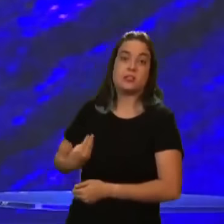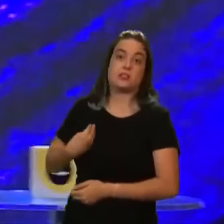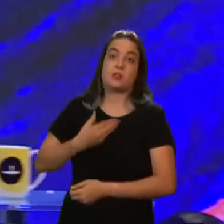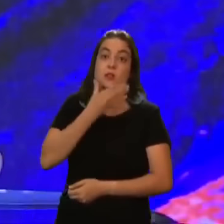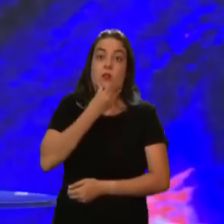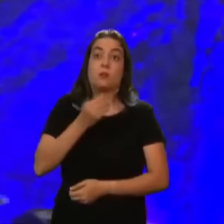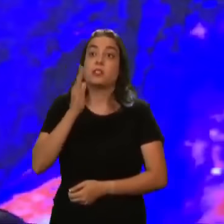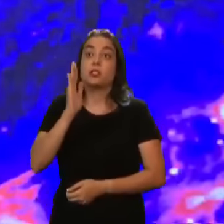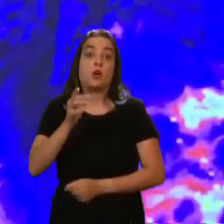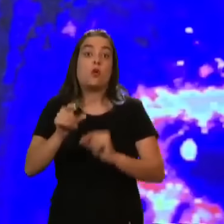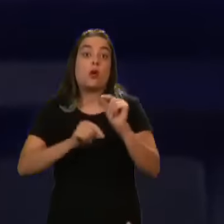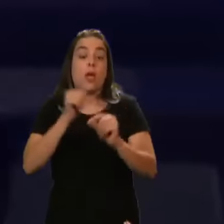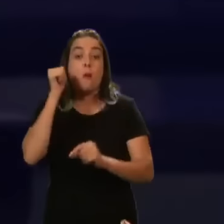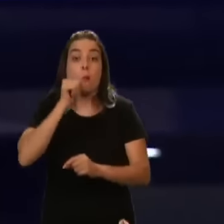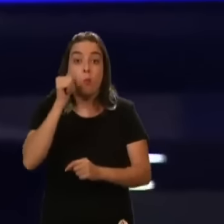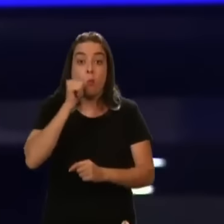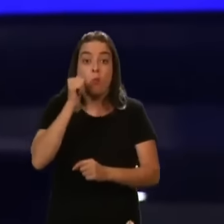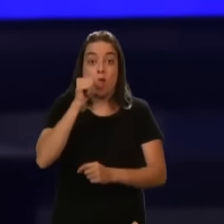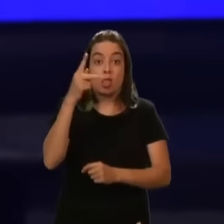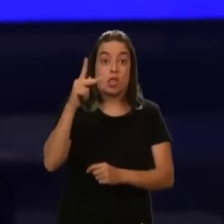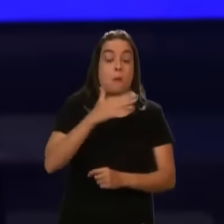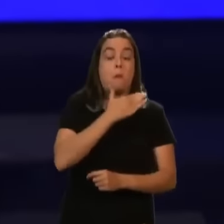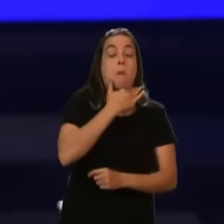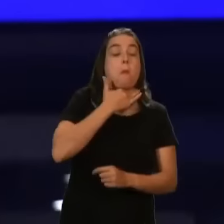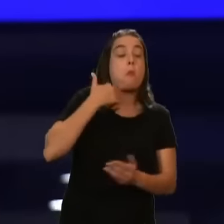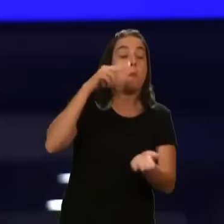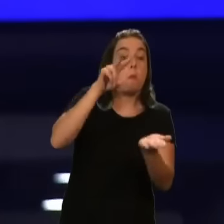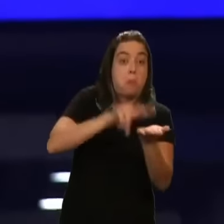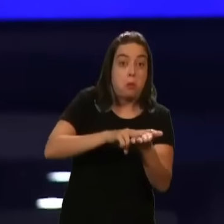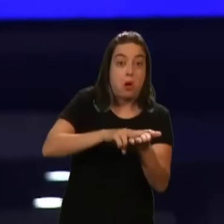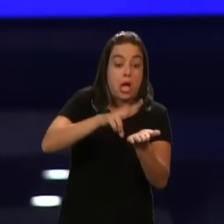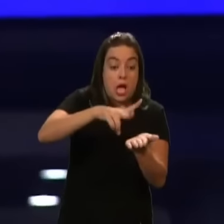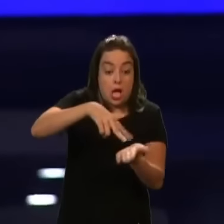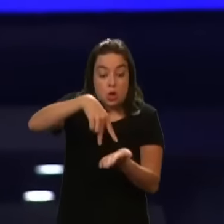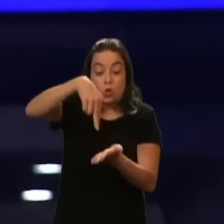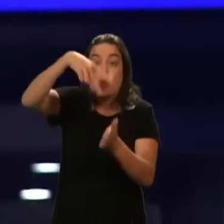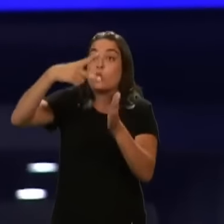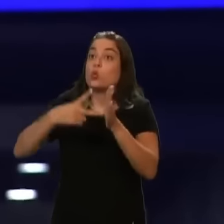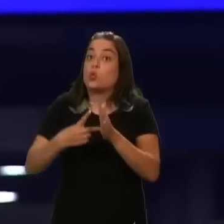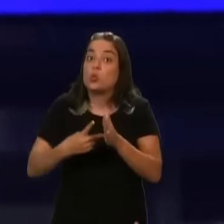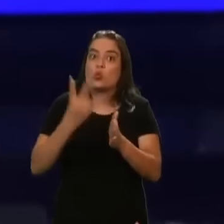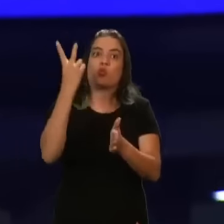ressuscitou a mulher dele 2 vezes. É muito amor.